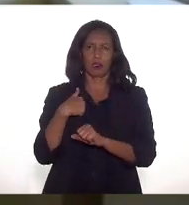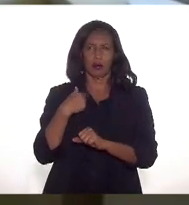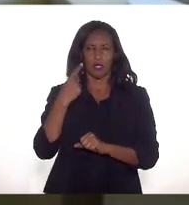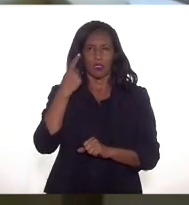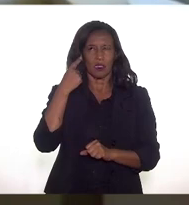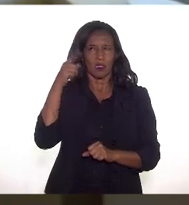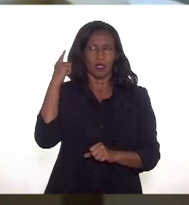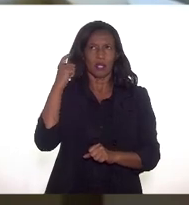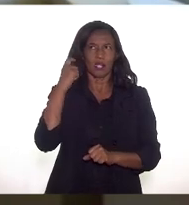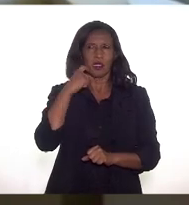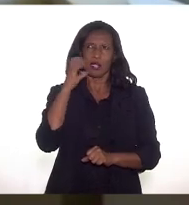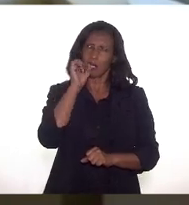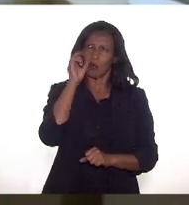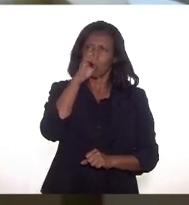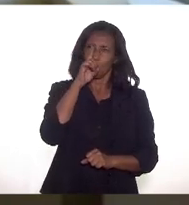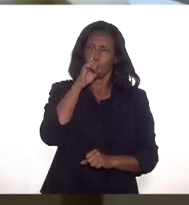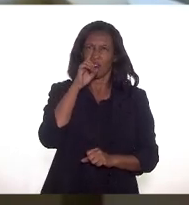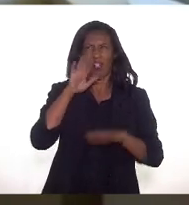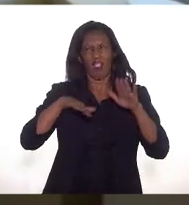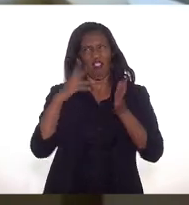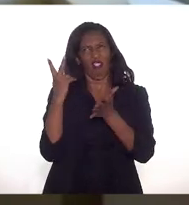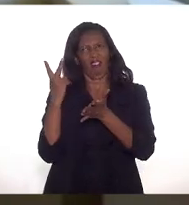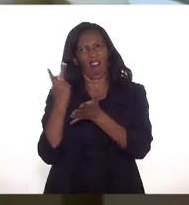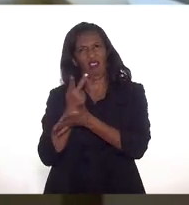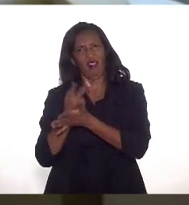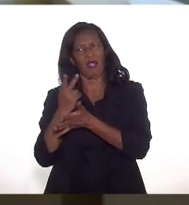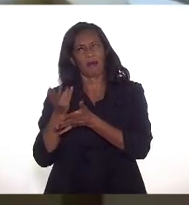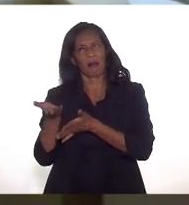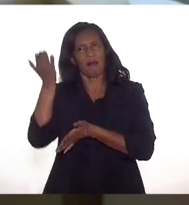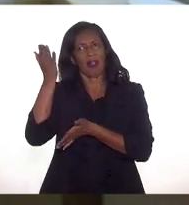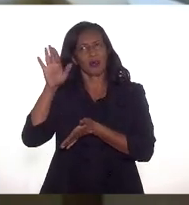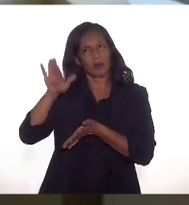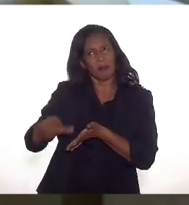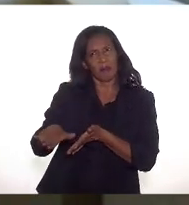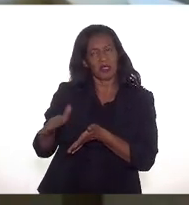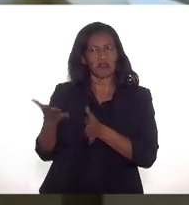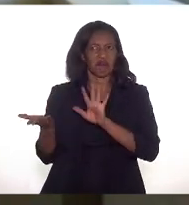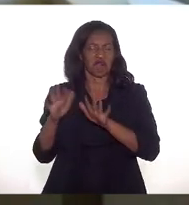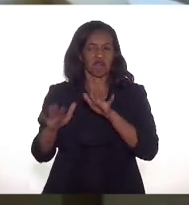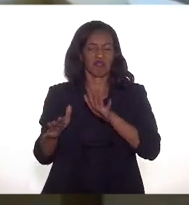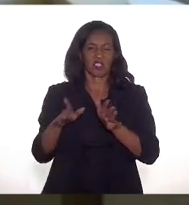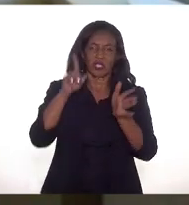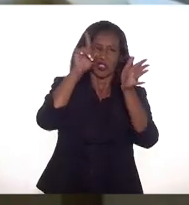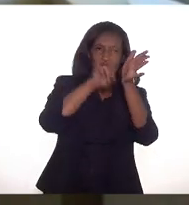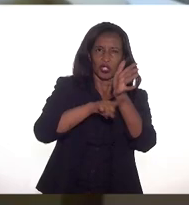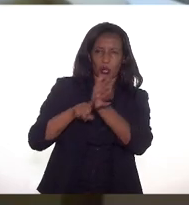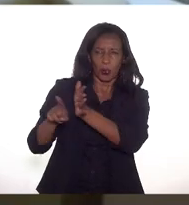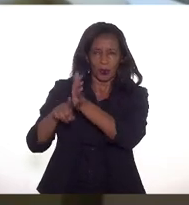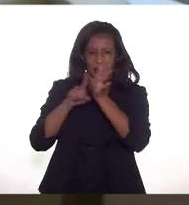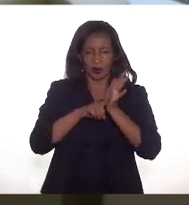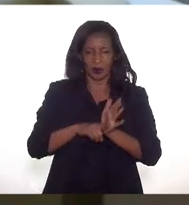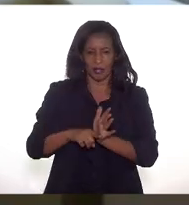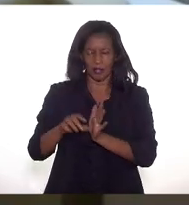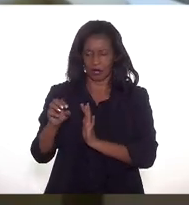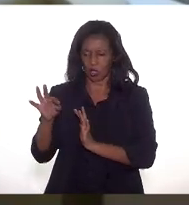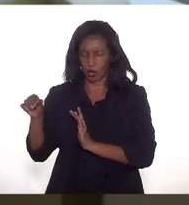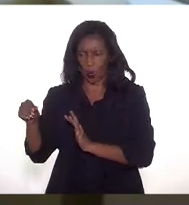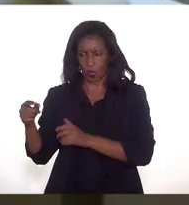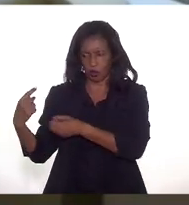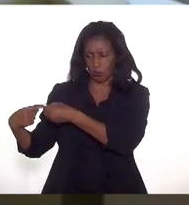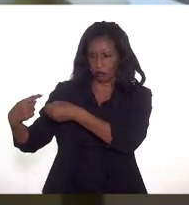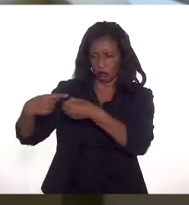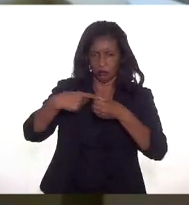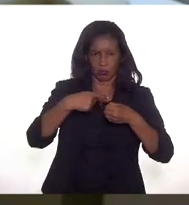devo ter errado para mais ou para menos, né? Descontado as quatro partes dos municípios